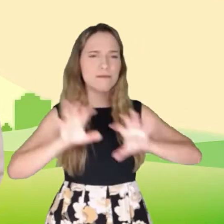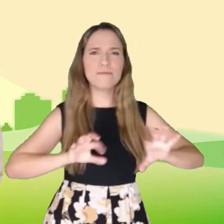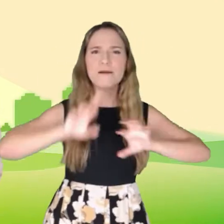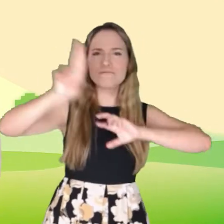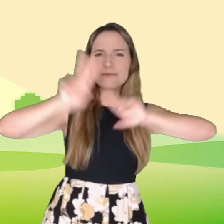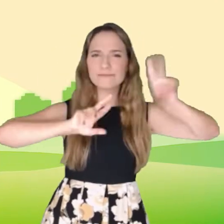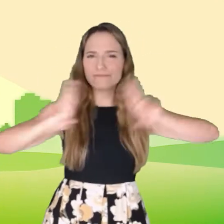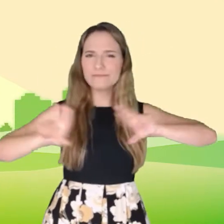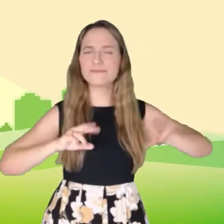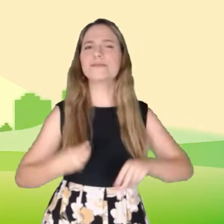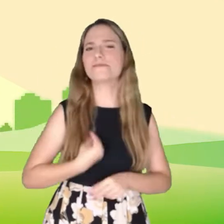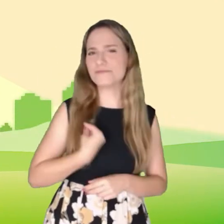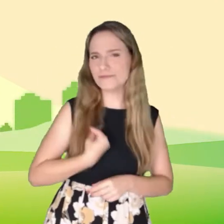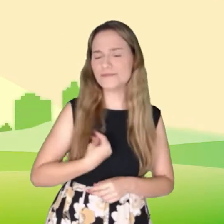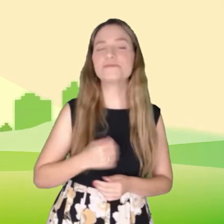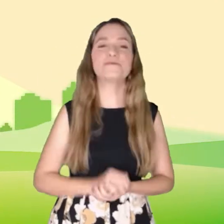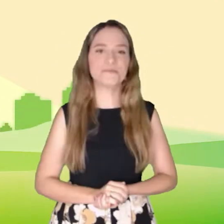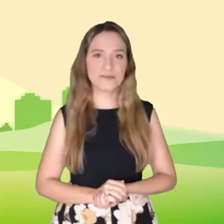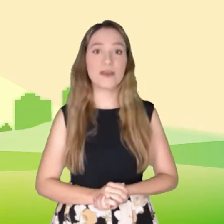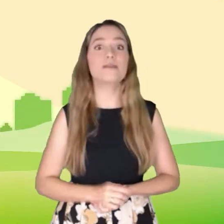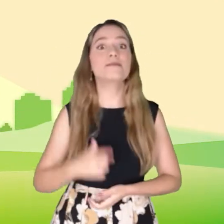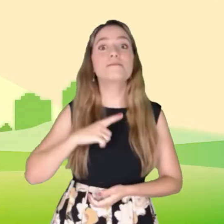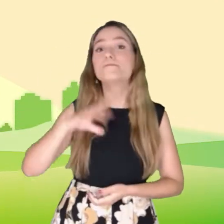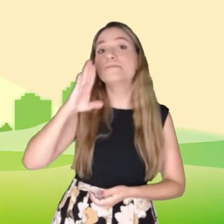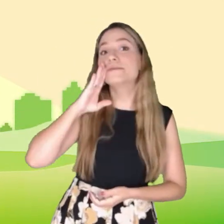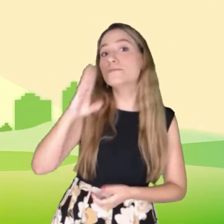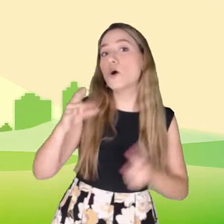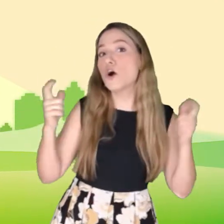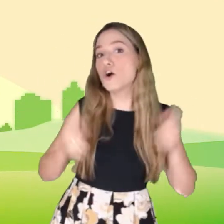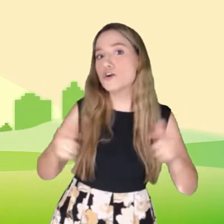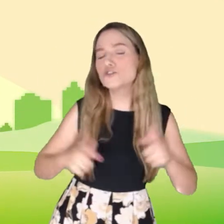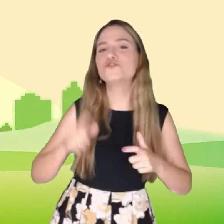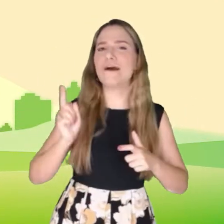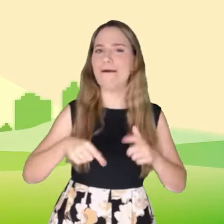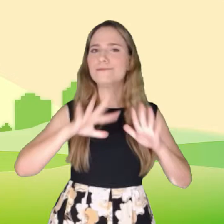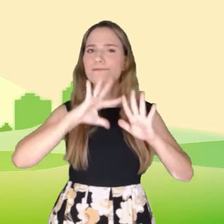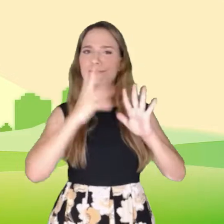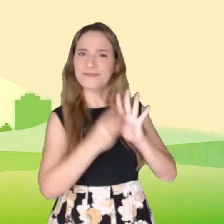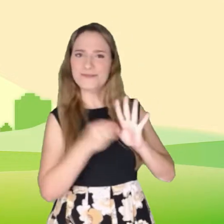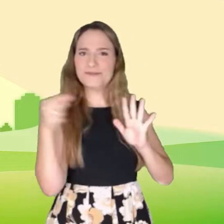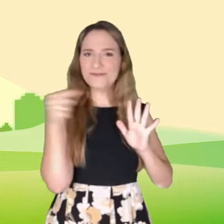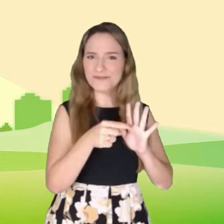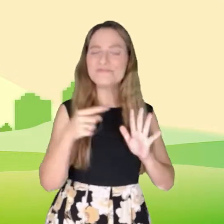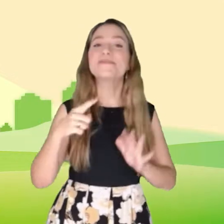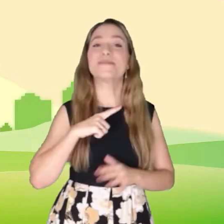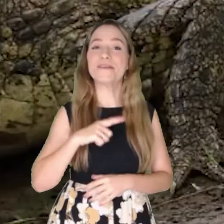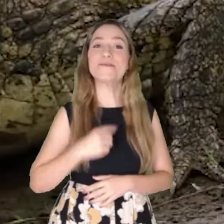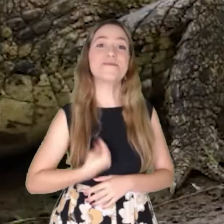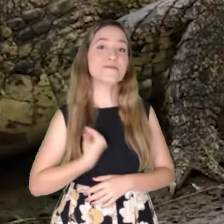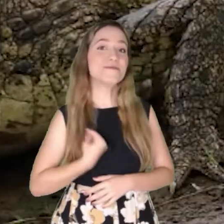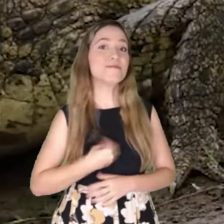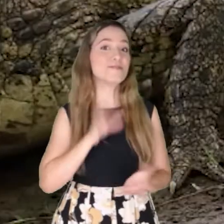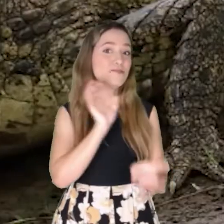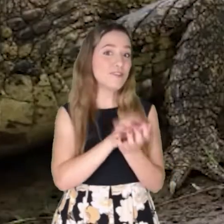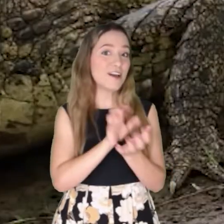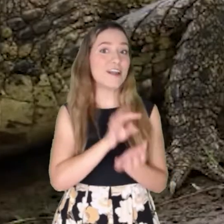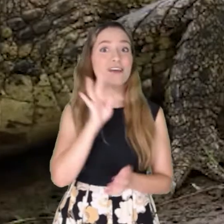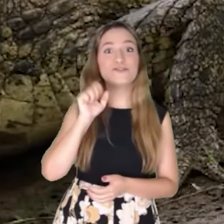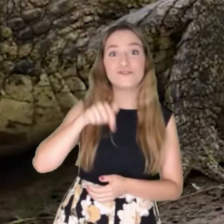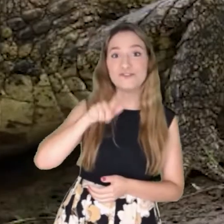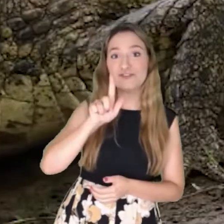distribuídas em diversas regiões, com uma presença predominante na Bacia Amazônica, onde habitam